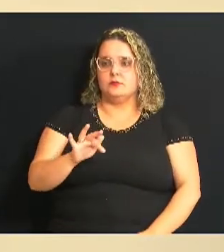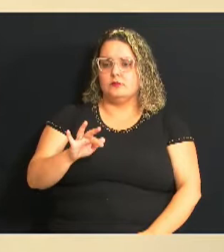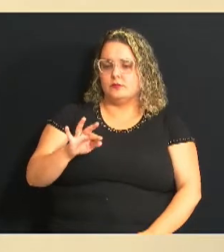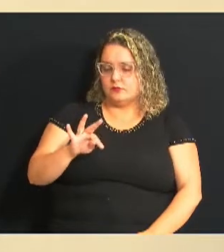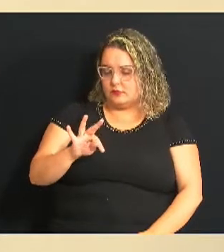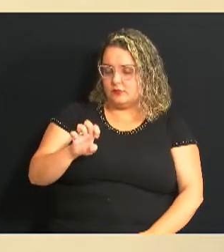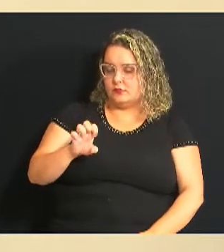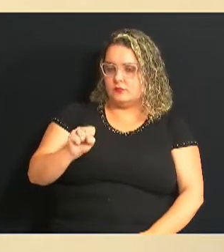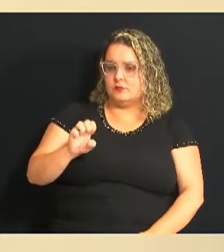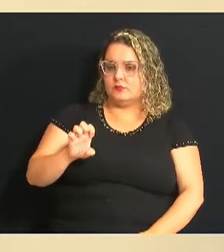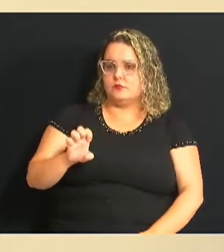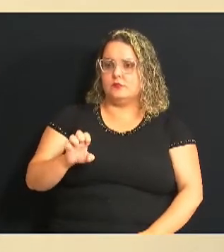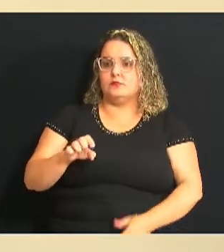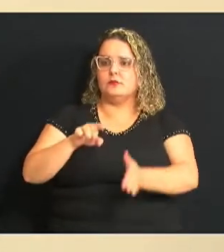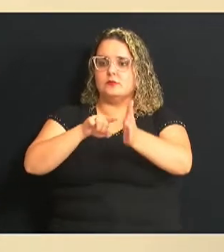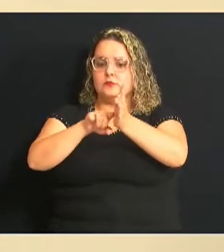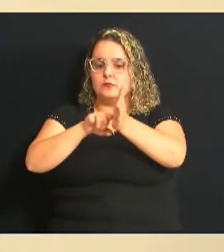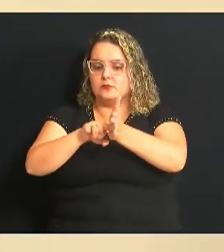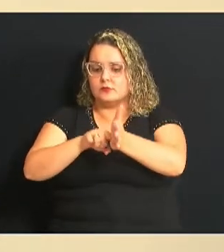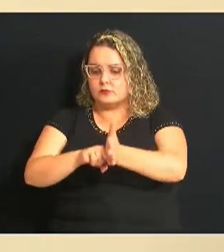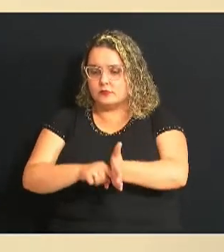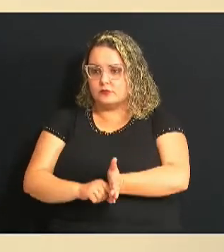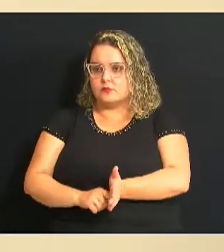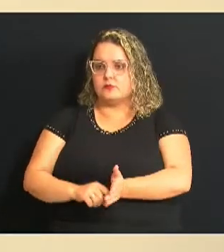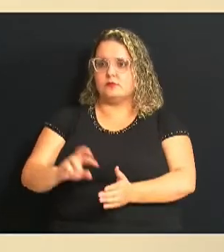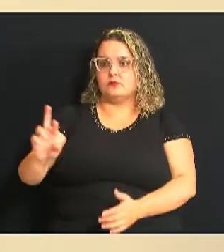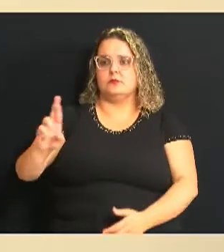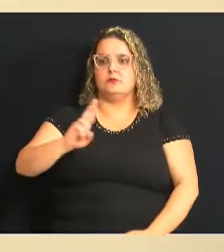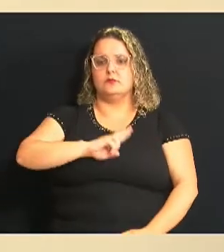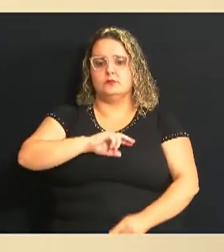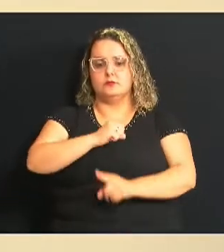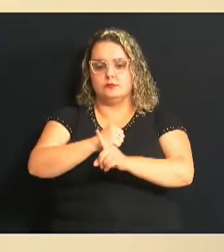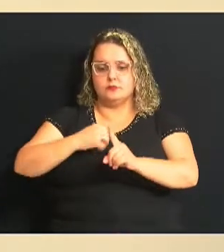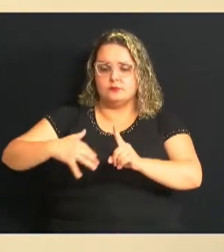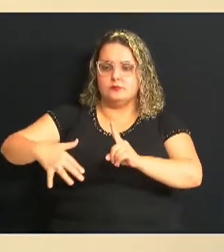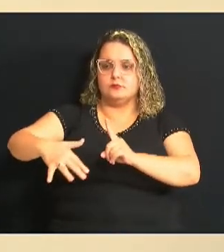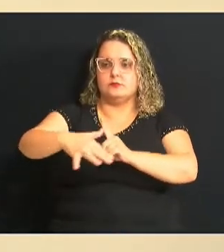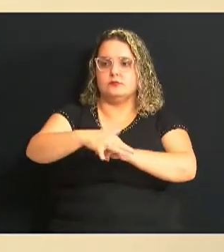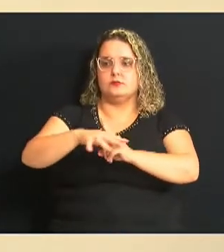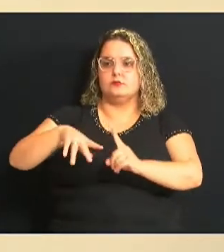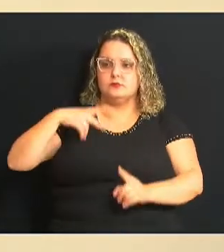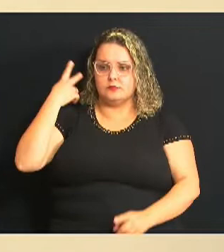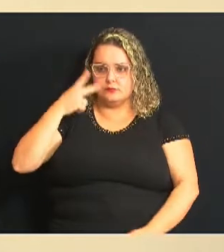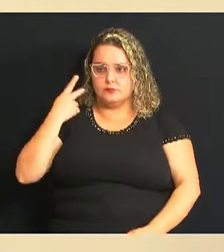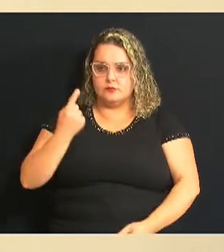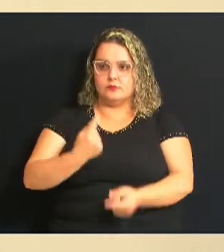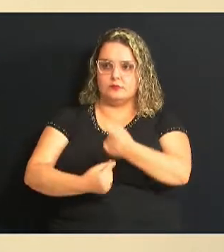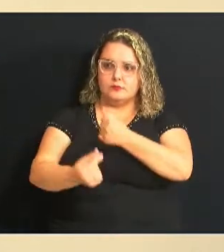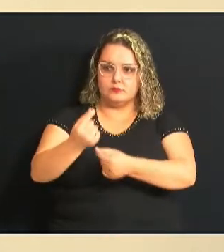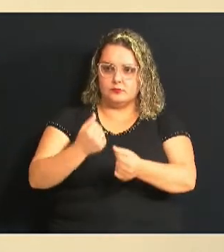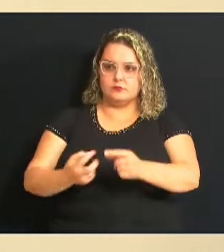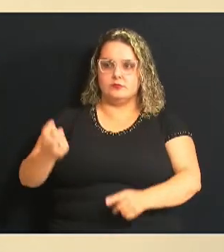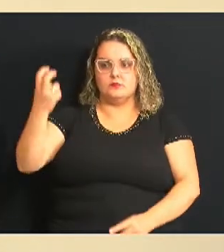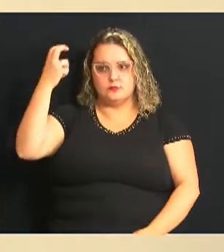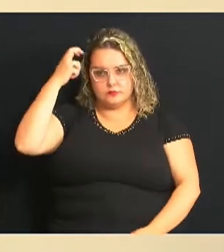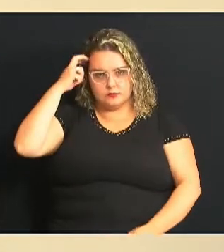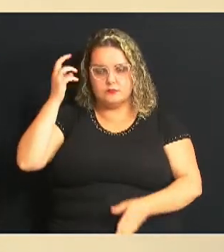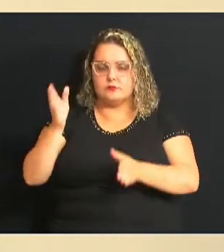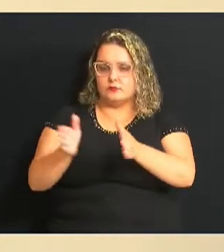questionavam a hegemonia religiosa, social, política, econômica, cultural da